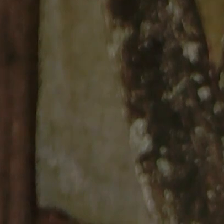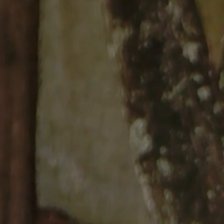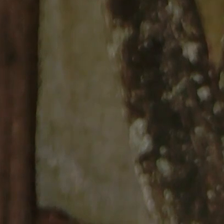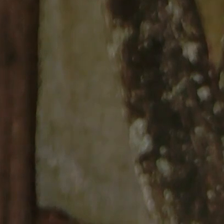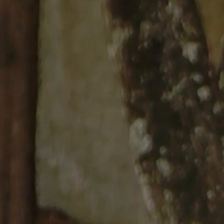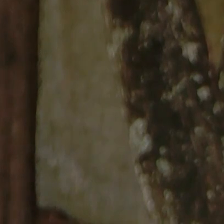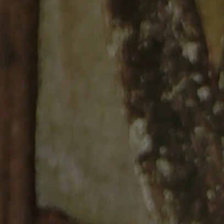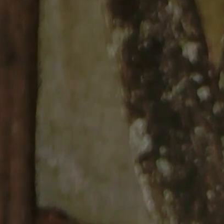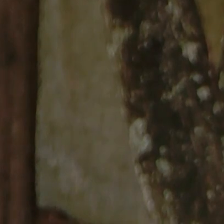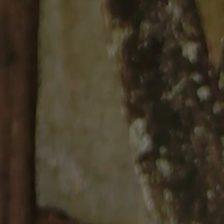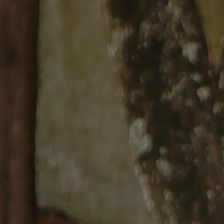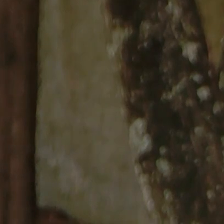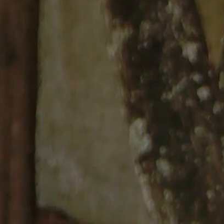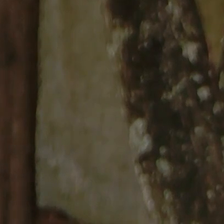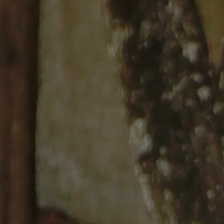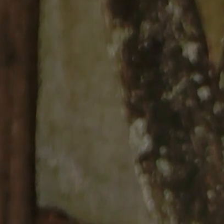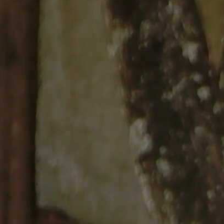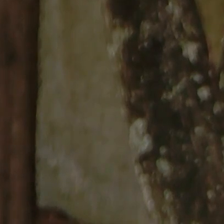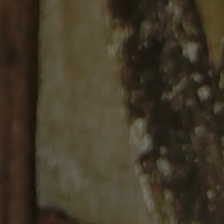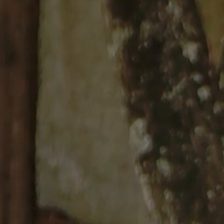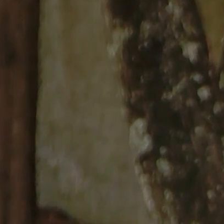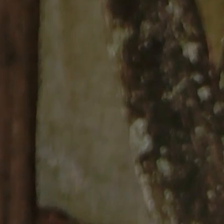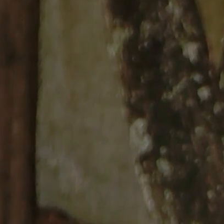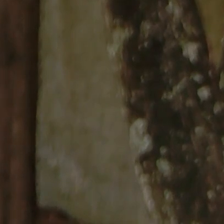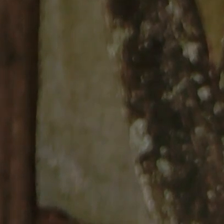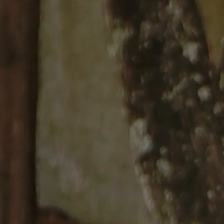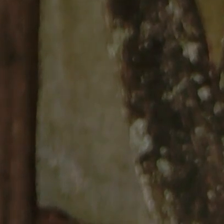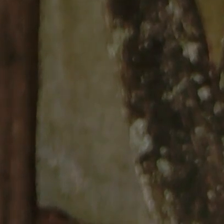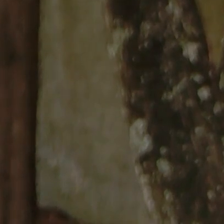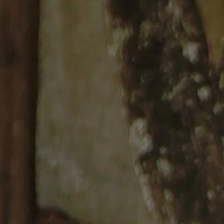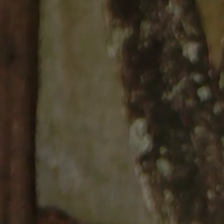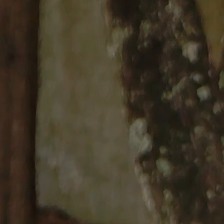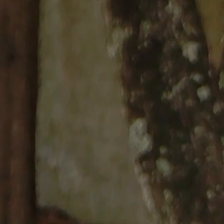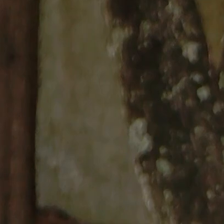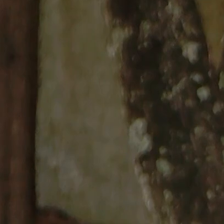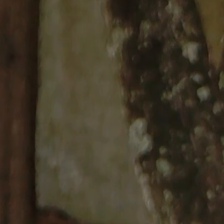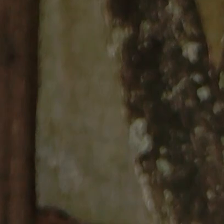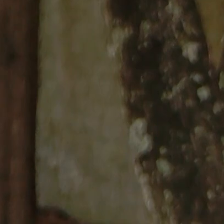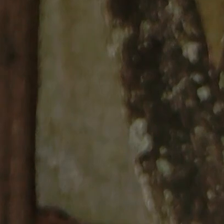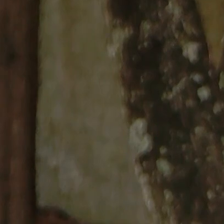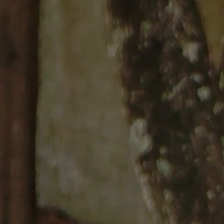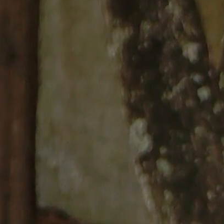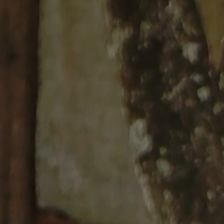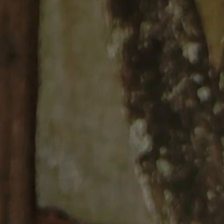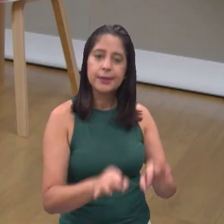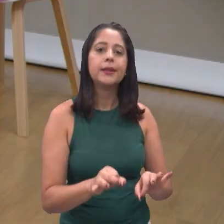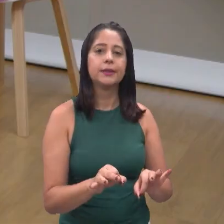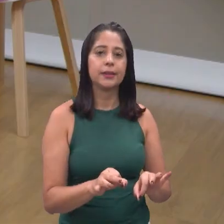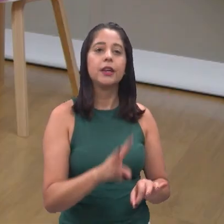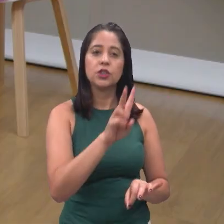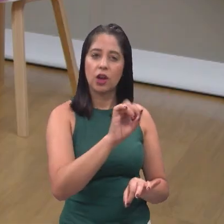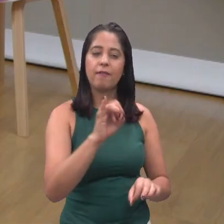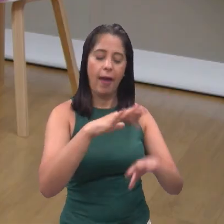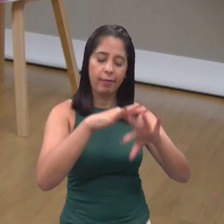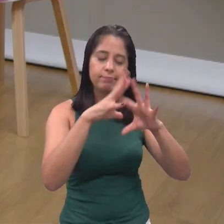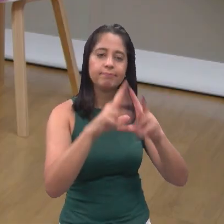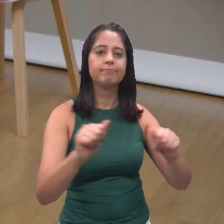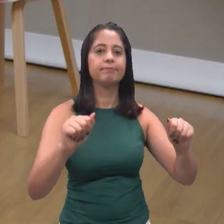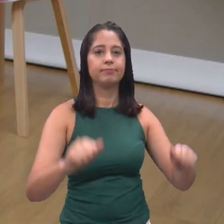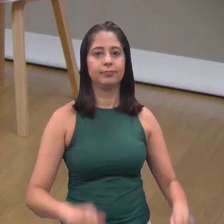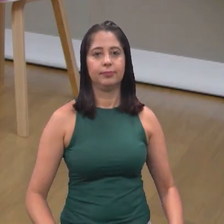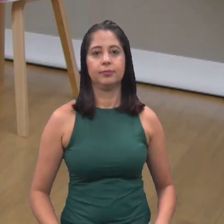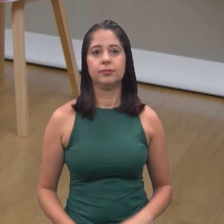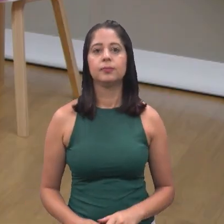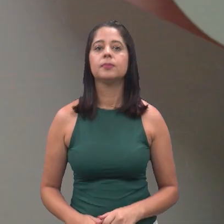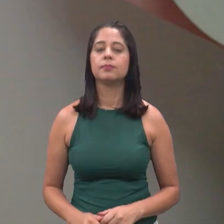que você vê, pode ser tarde demais. Então procure atendimento rápido, que com certeza você vai conseguir a cura, né?